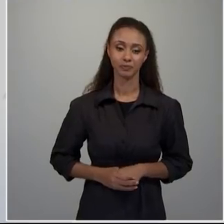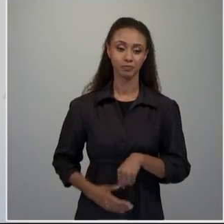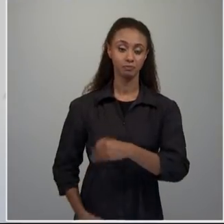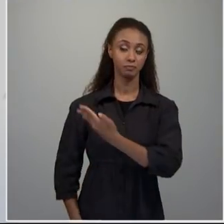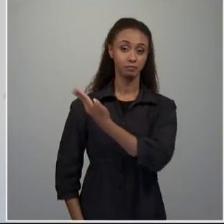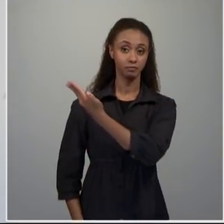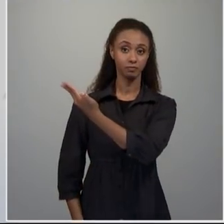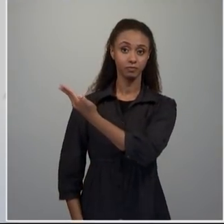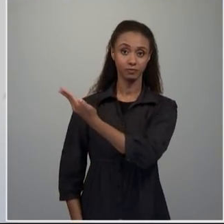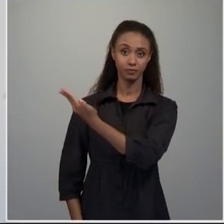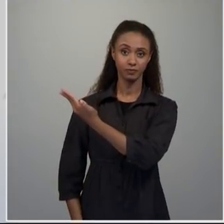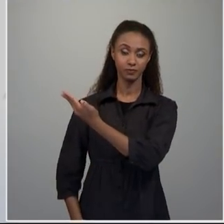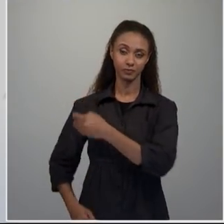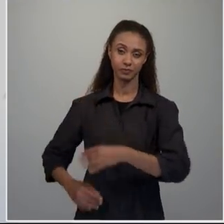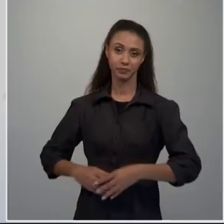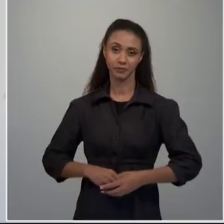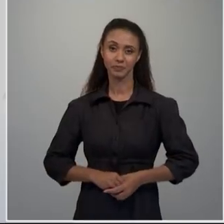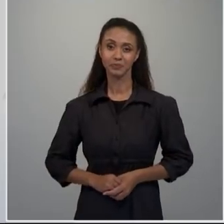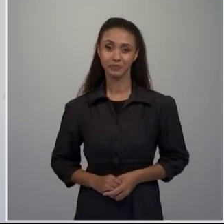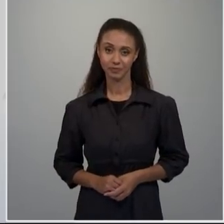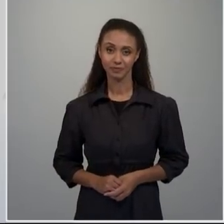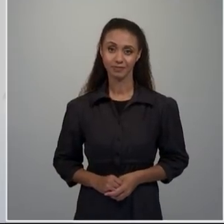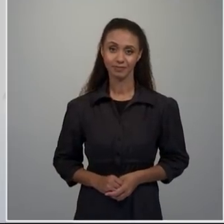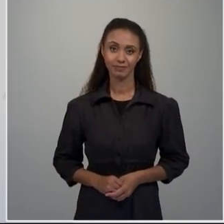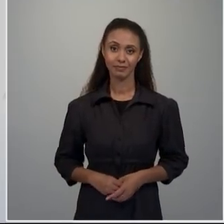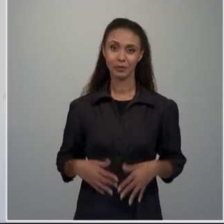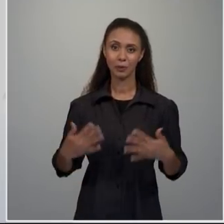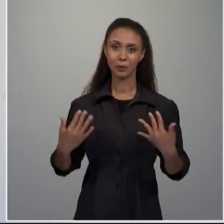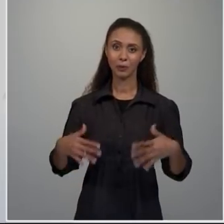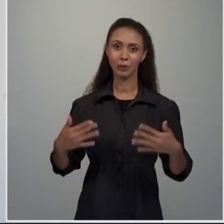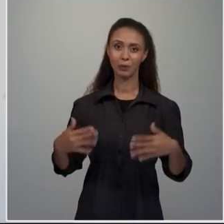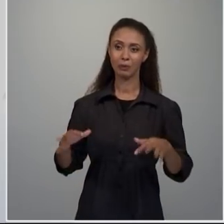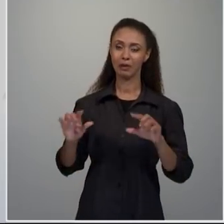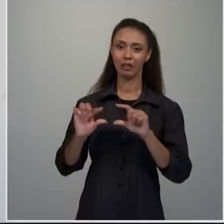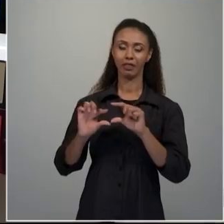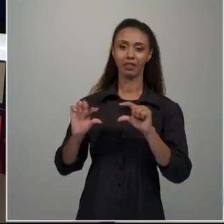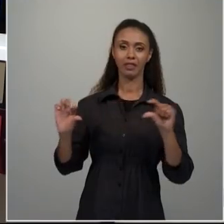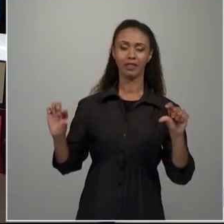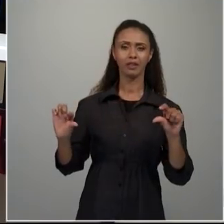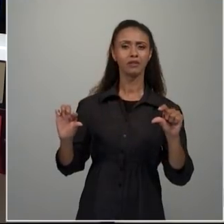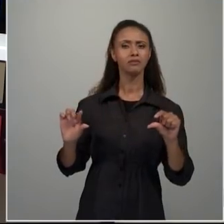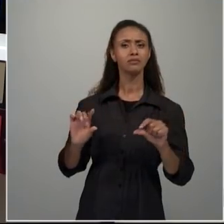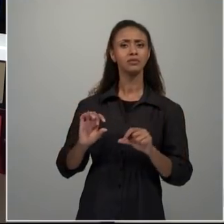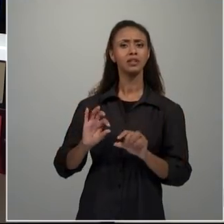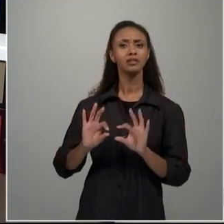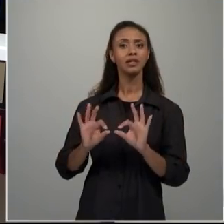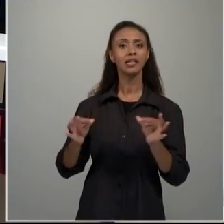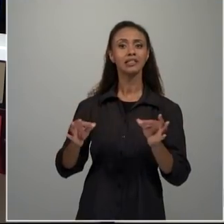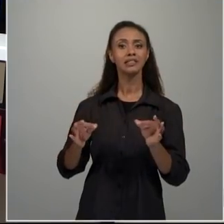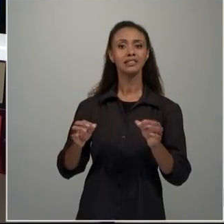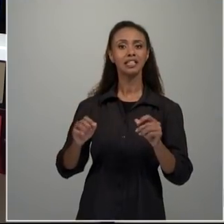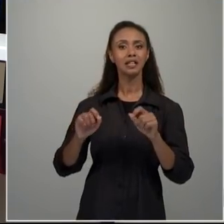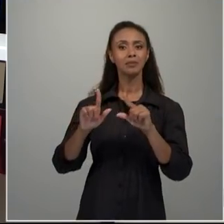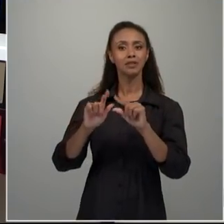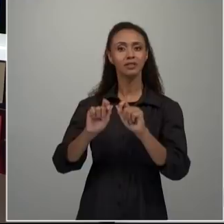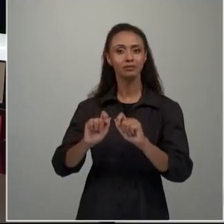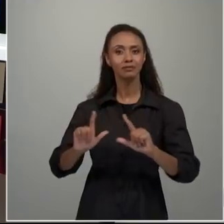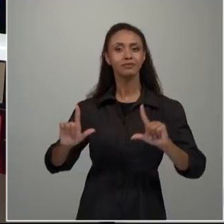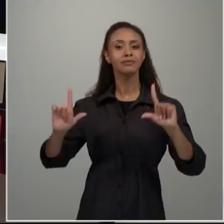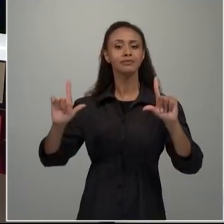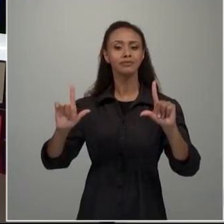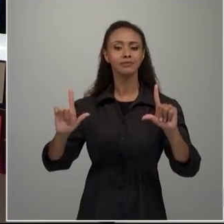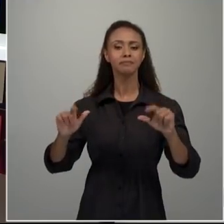ordem de 80 e call for the world e my god top ataque vamos fazer um de uma scania dinho aqui agora